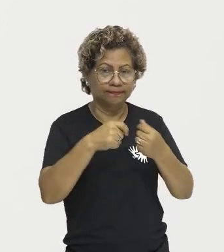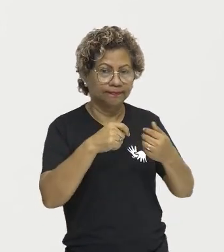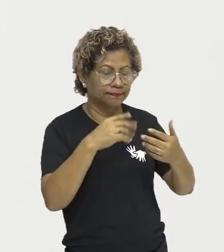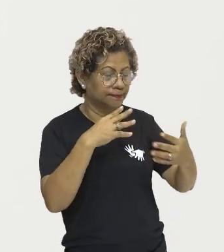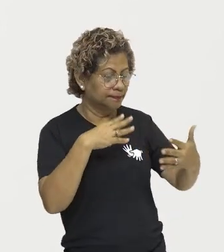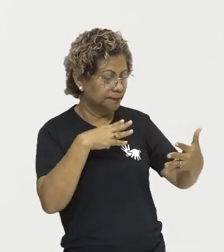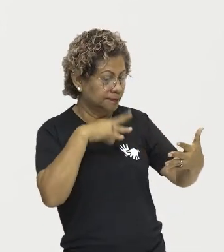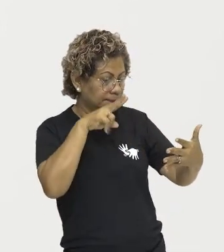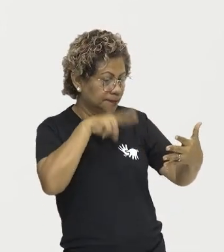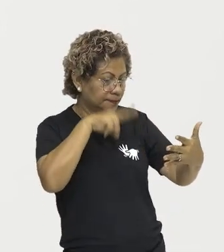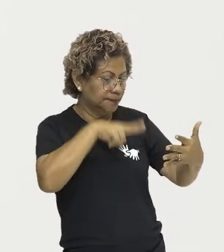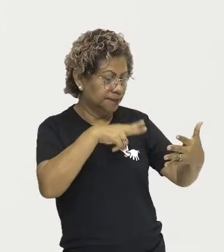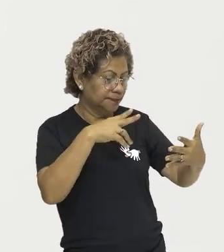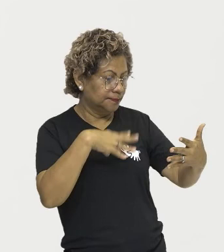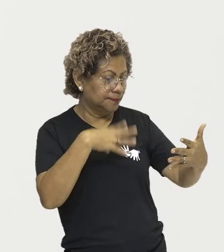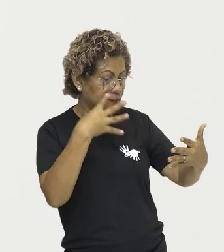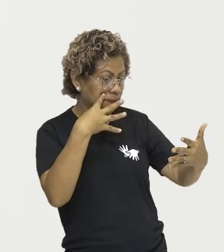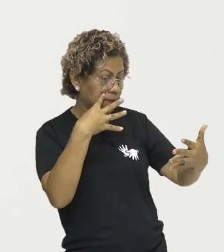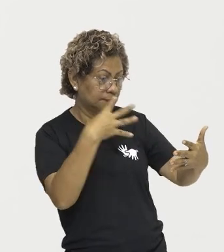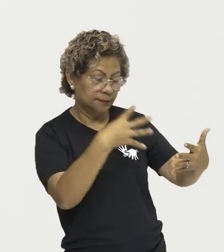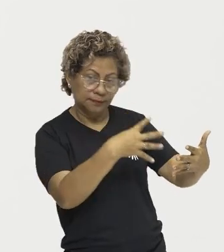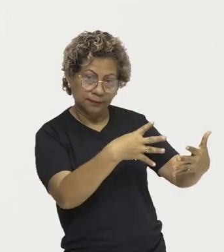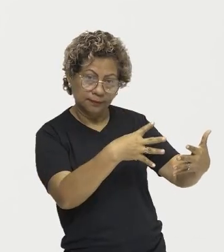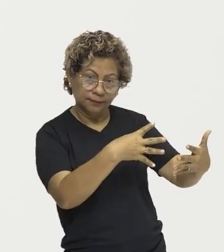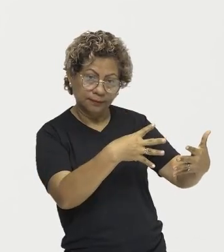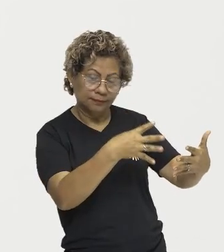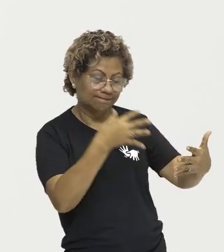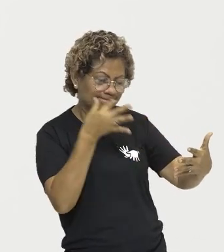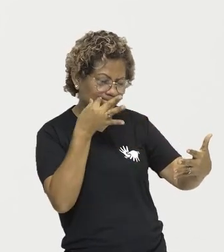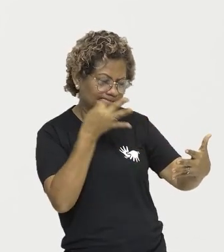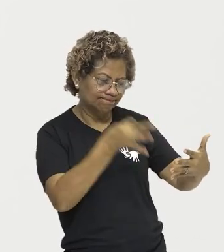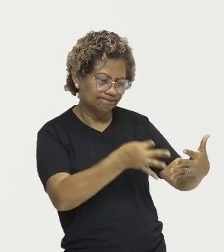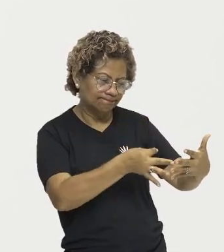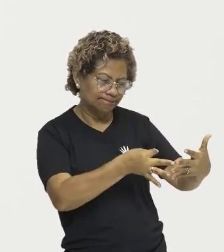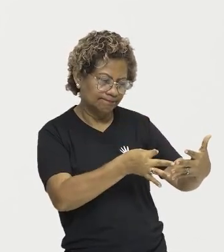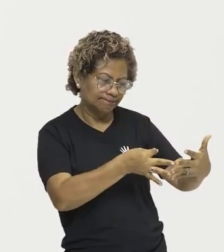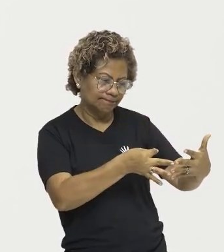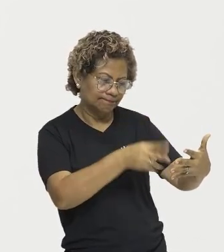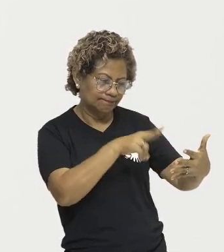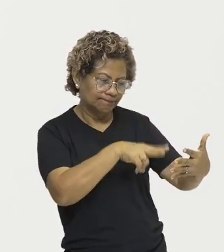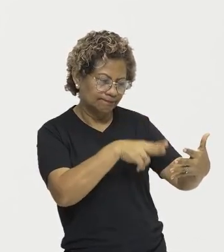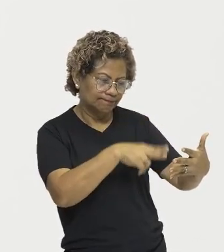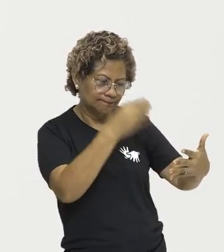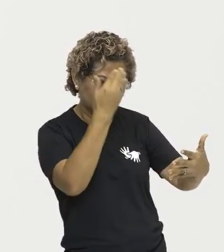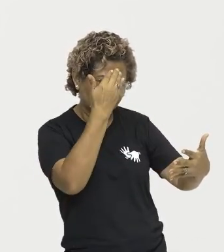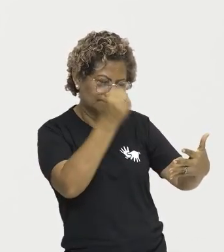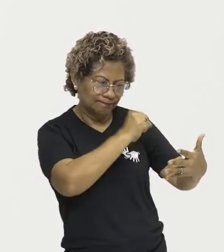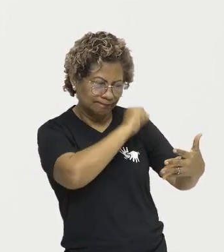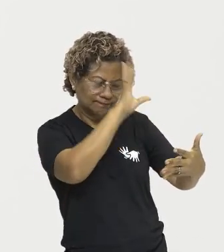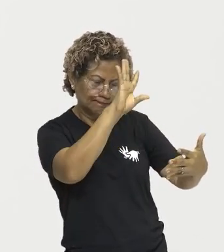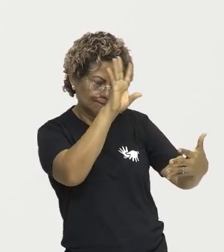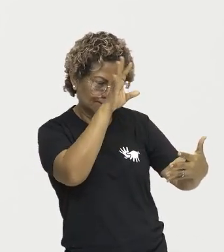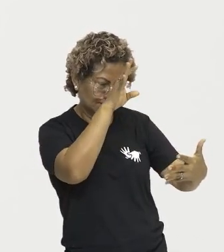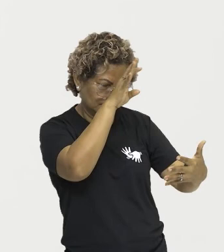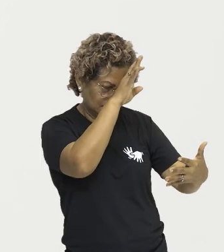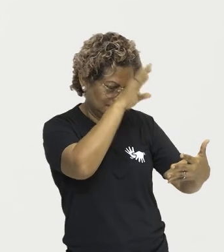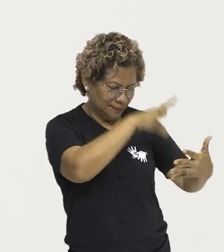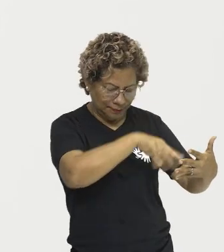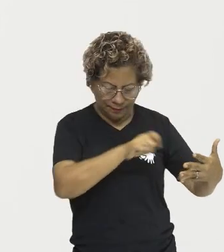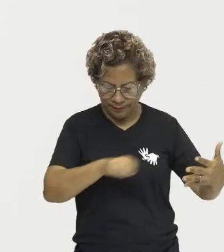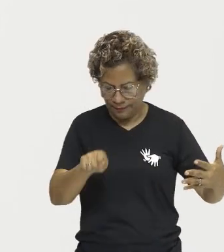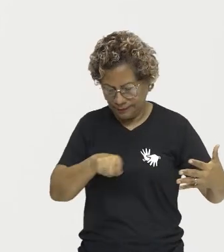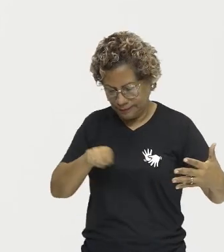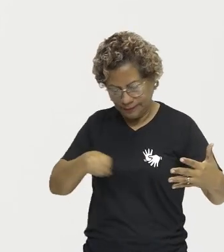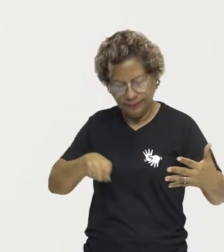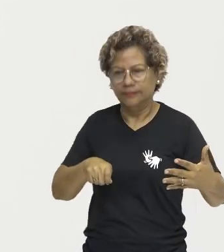quê? A dificuldade maior aqui é relacionar o que se pede. Então, não adianta querer passar direto, eu vou